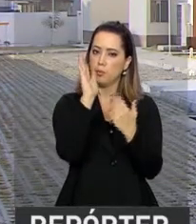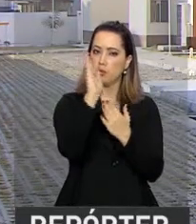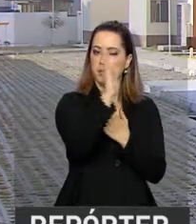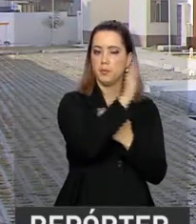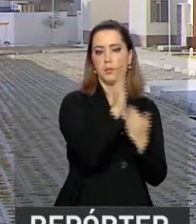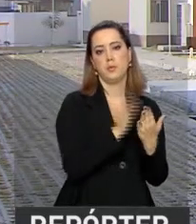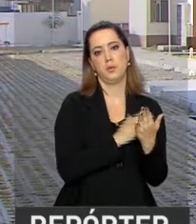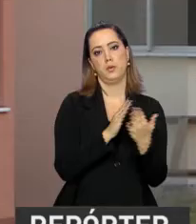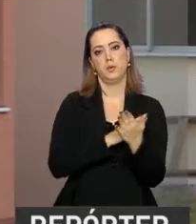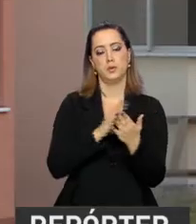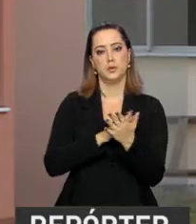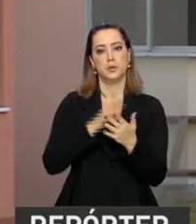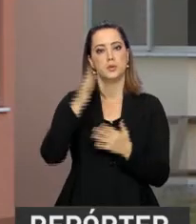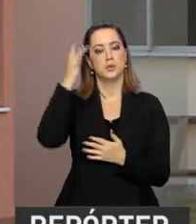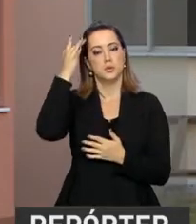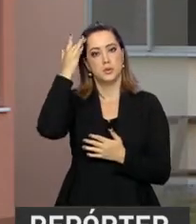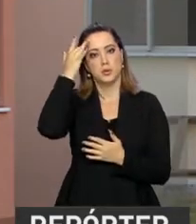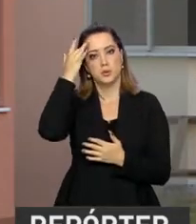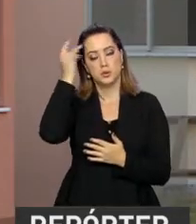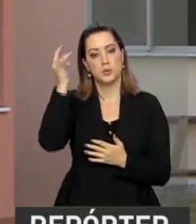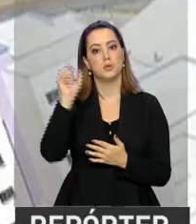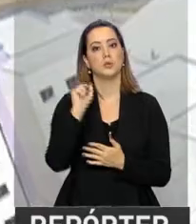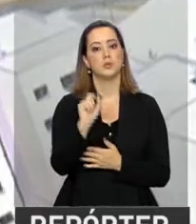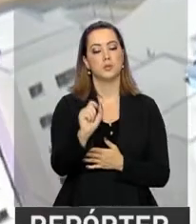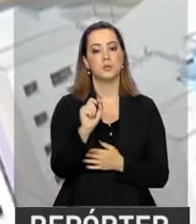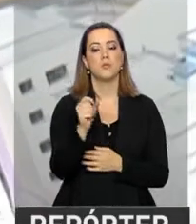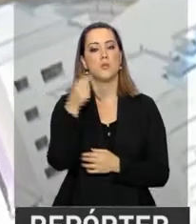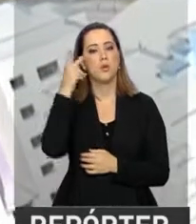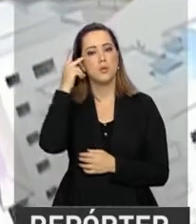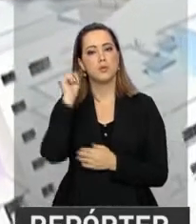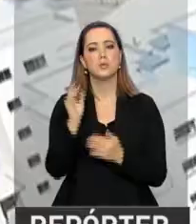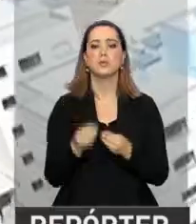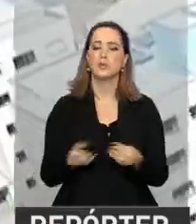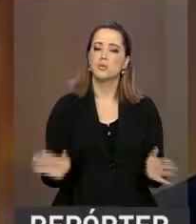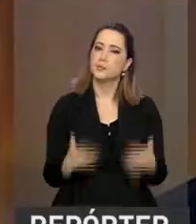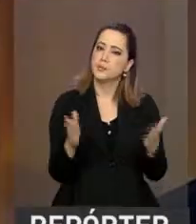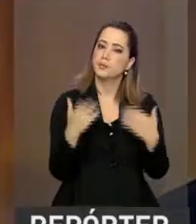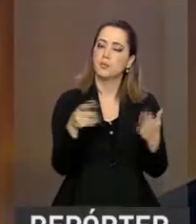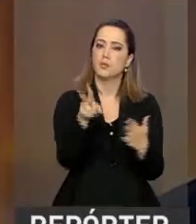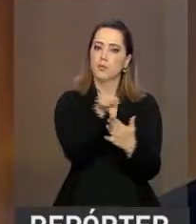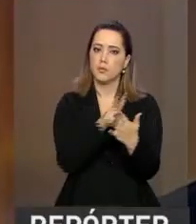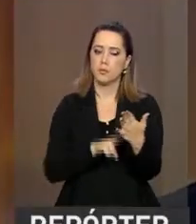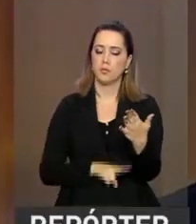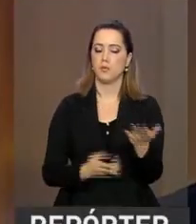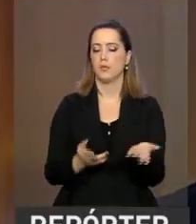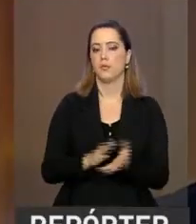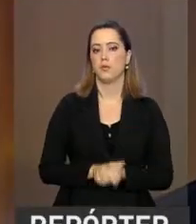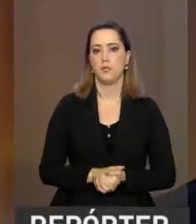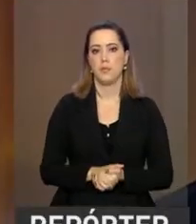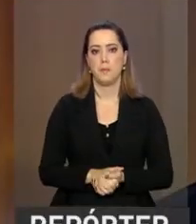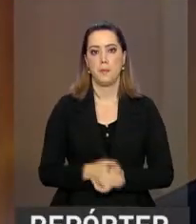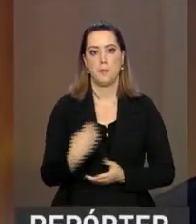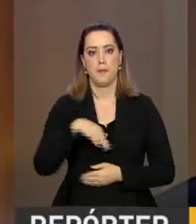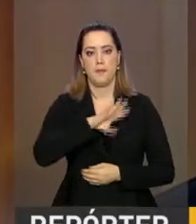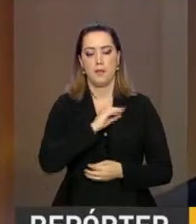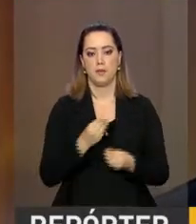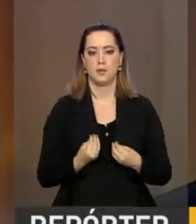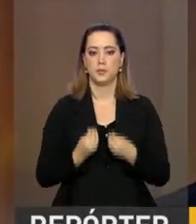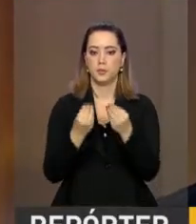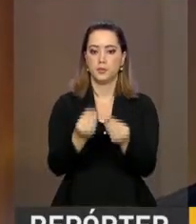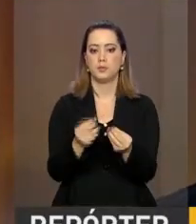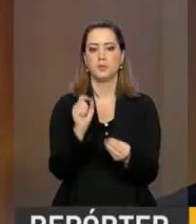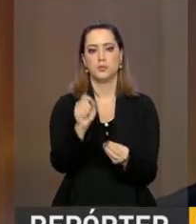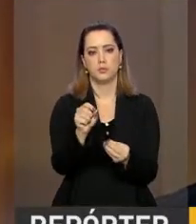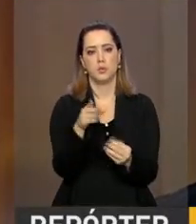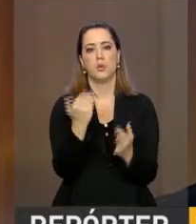é modernizar e desenvolver novos projetos educativos de incentivo à leitura. A gente adiciona a